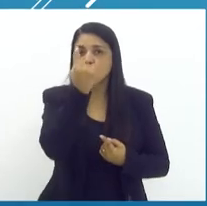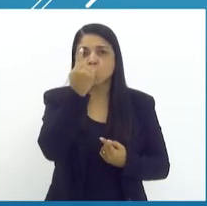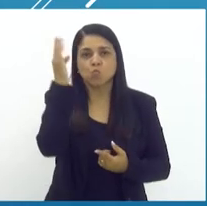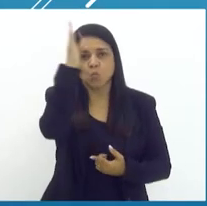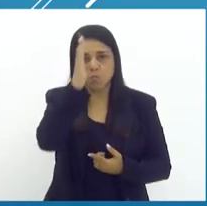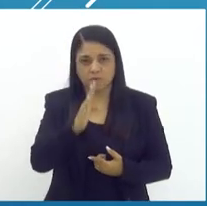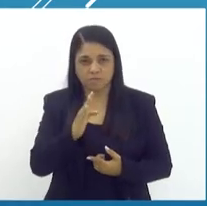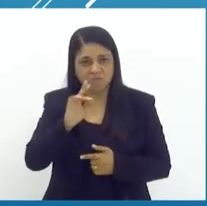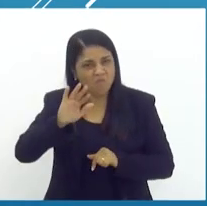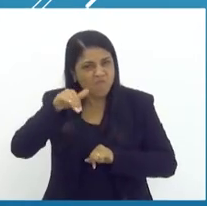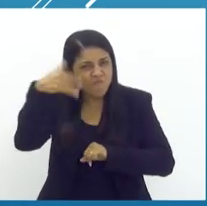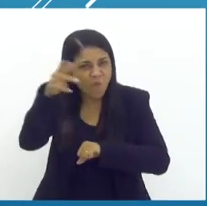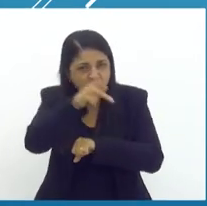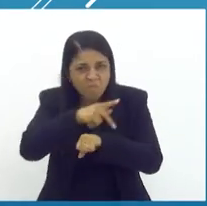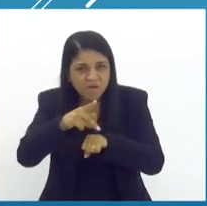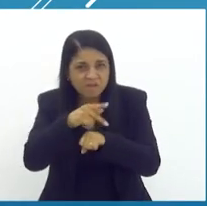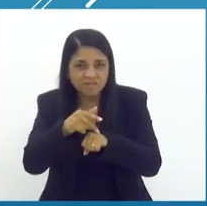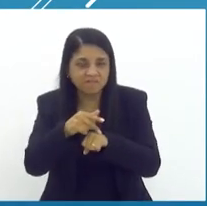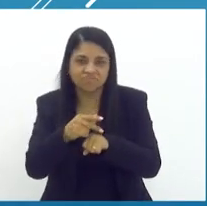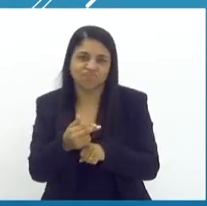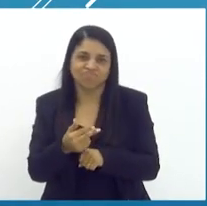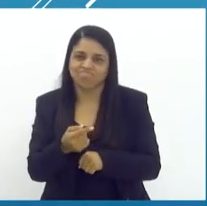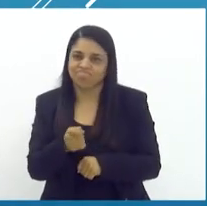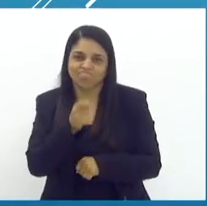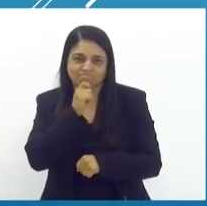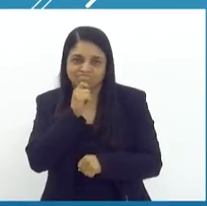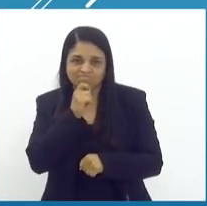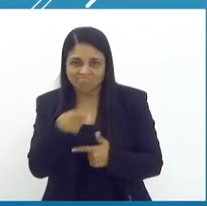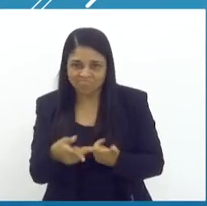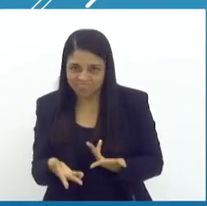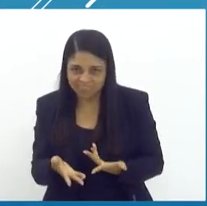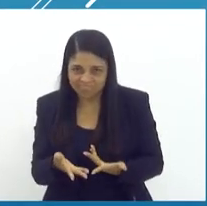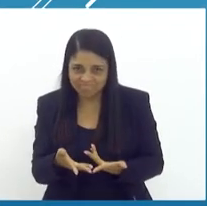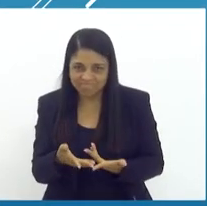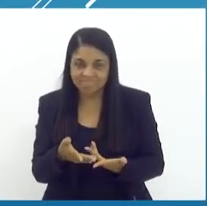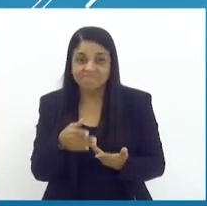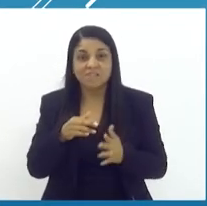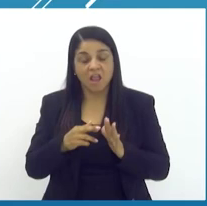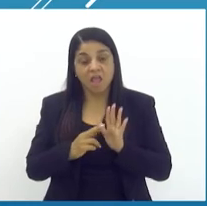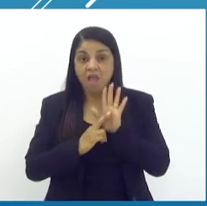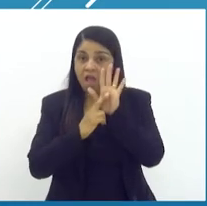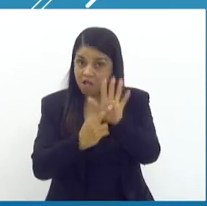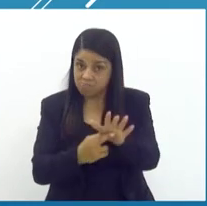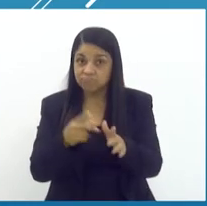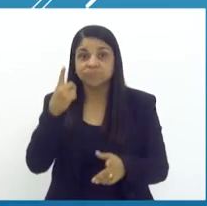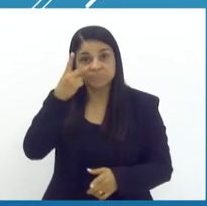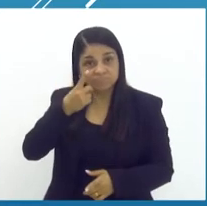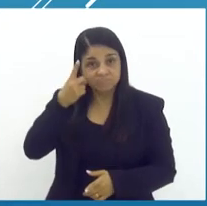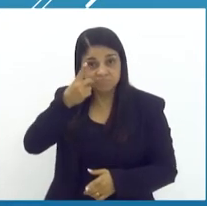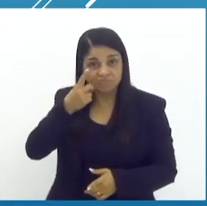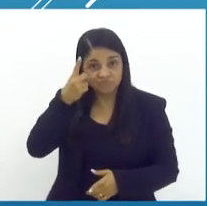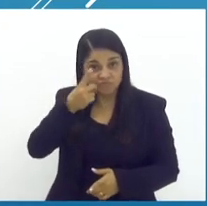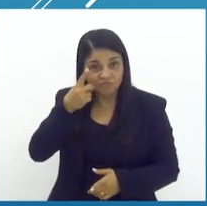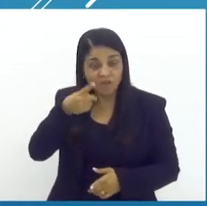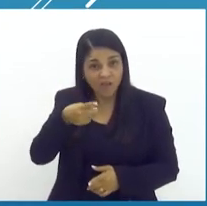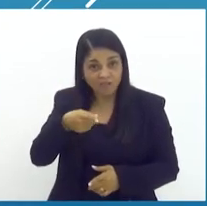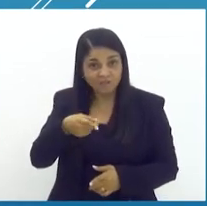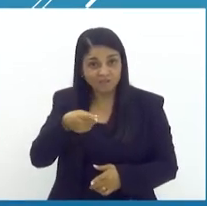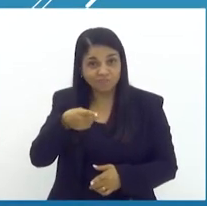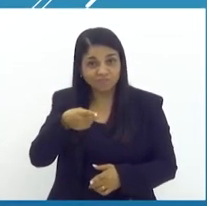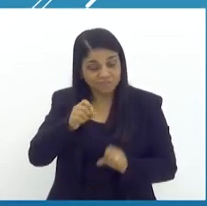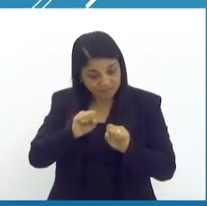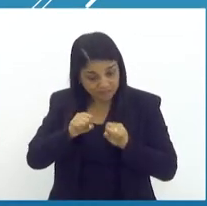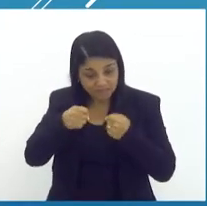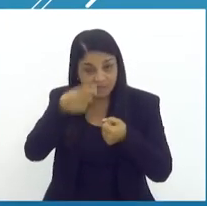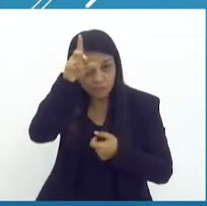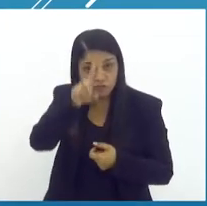tem tem advogados e representando o poder econômico defendendo exaustivamente esse direito